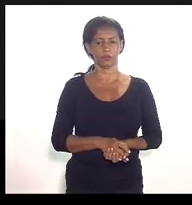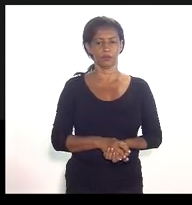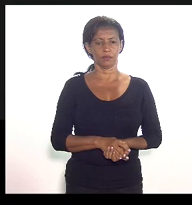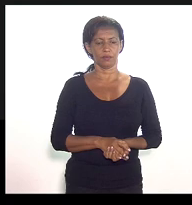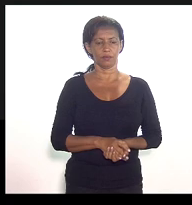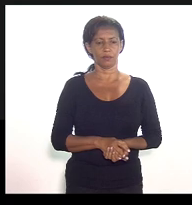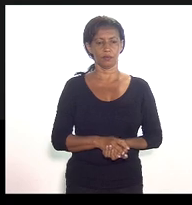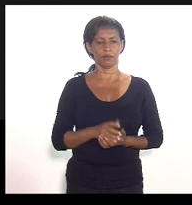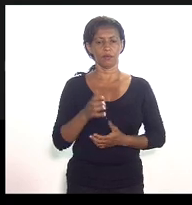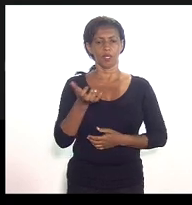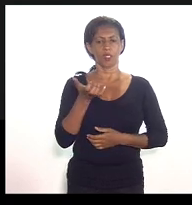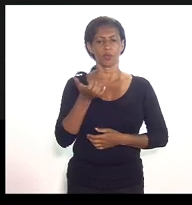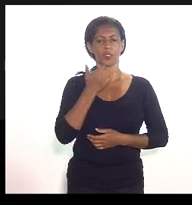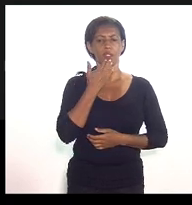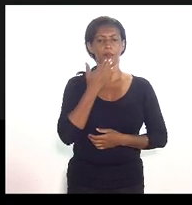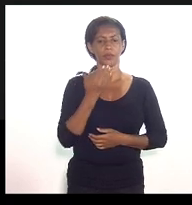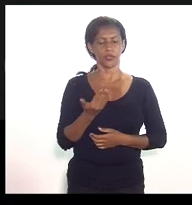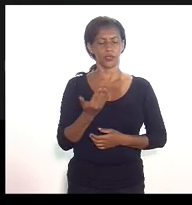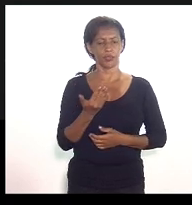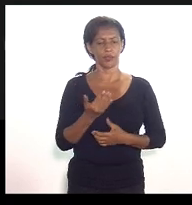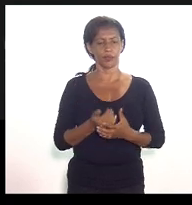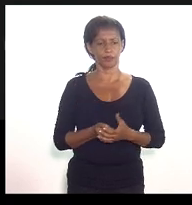Eu queria pedir vistas nesse projeto.